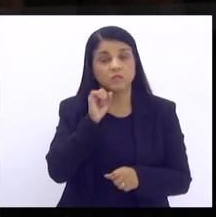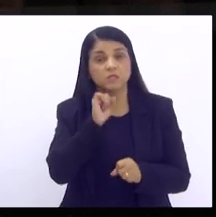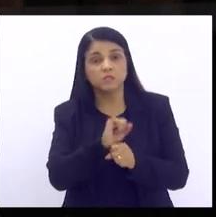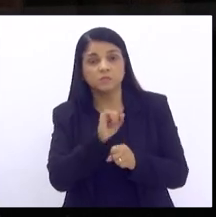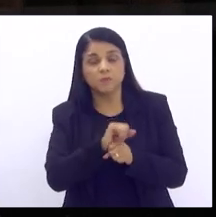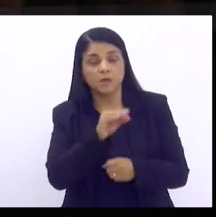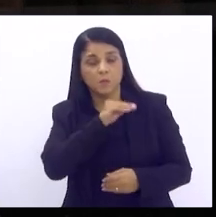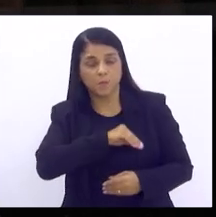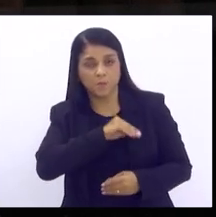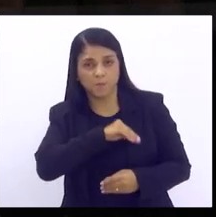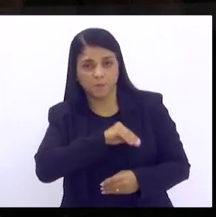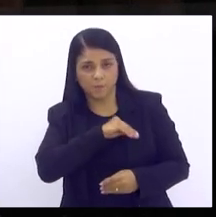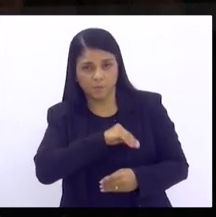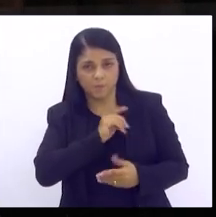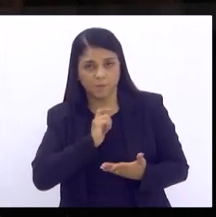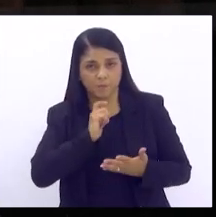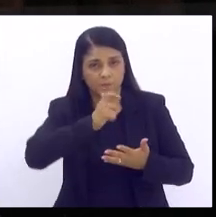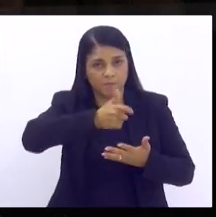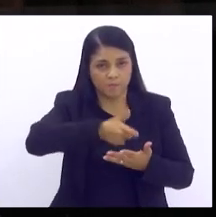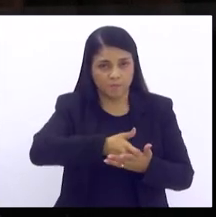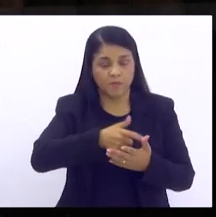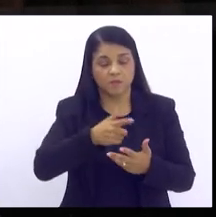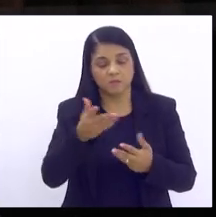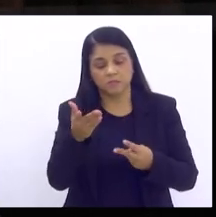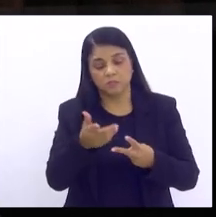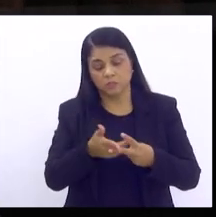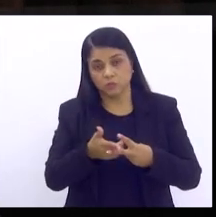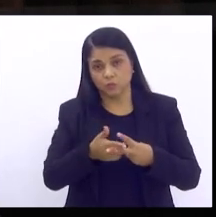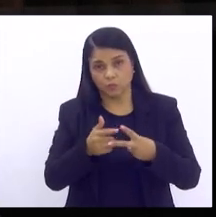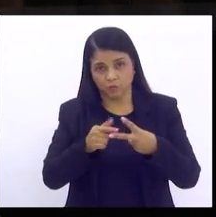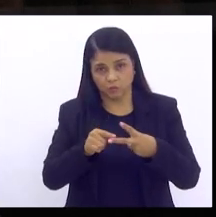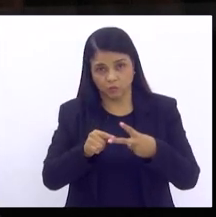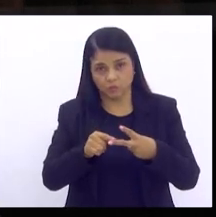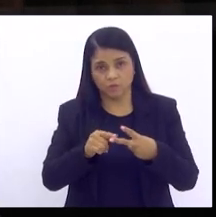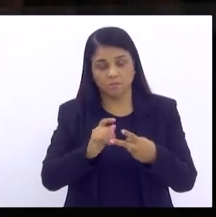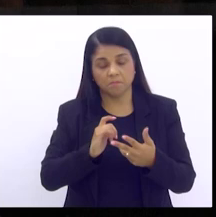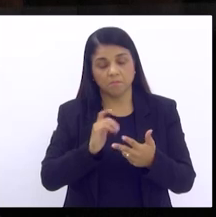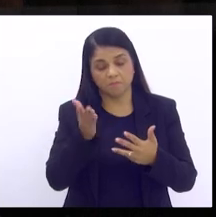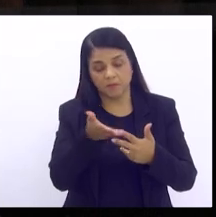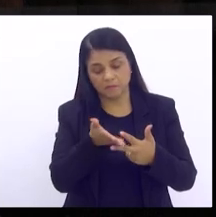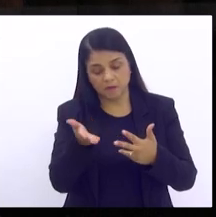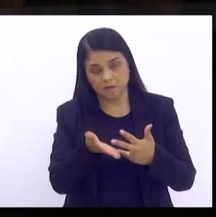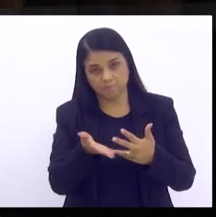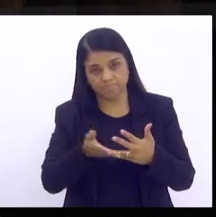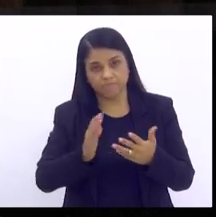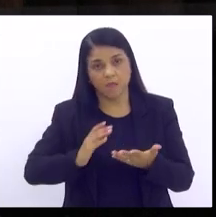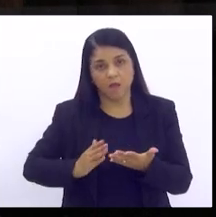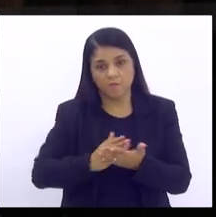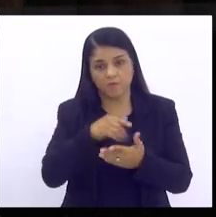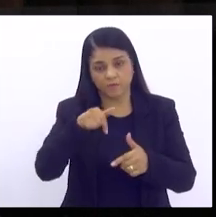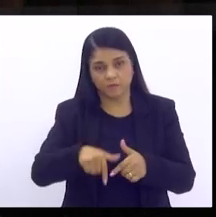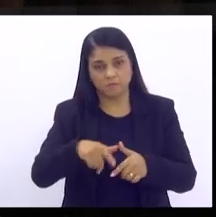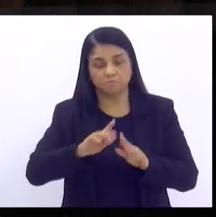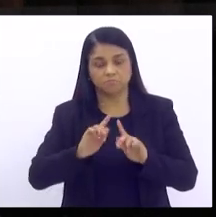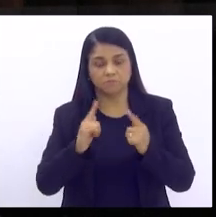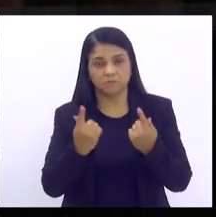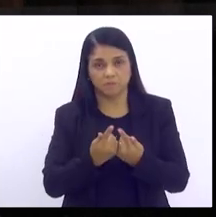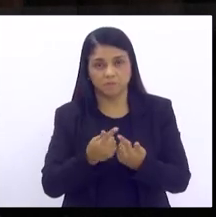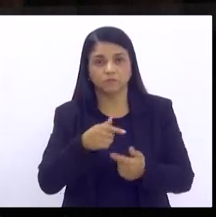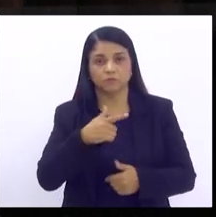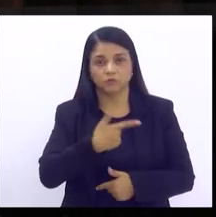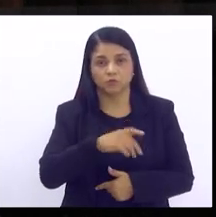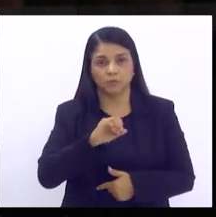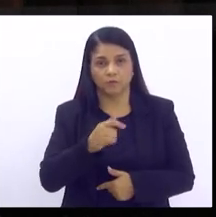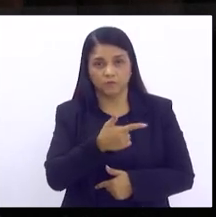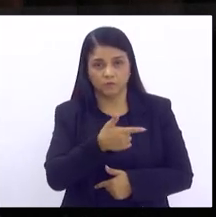o pagamento da segunda parcela da recomposição salarial aprovada por esta casa em 2021. Seguem